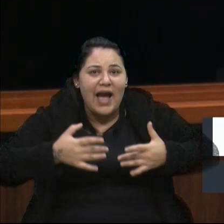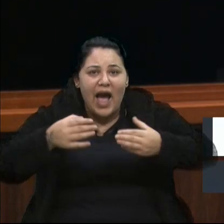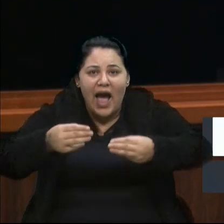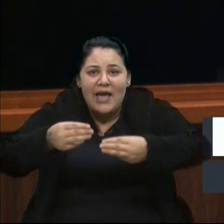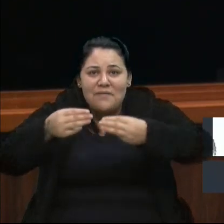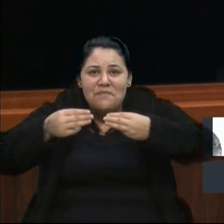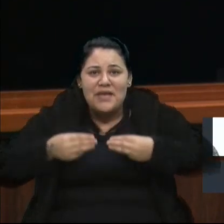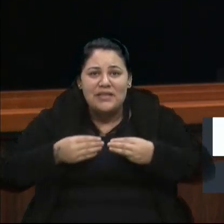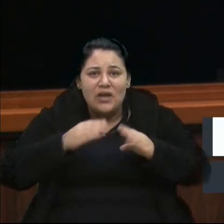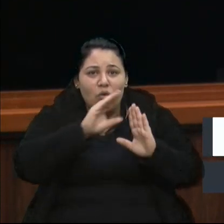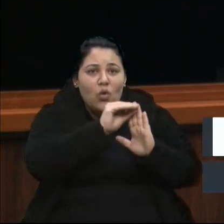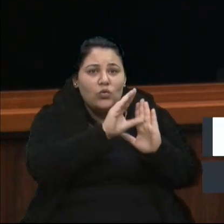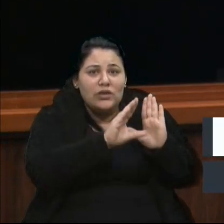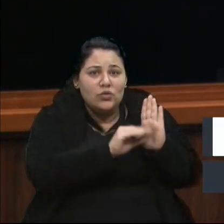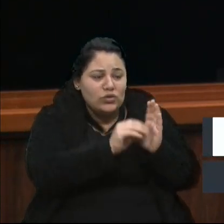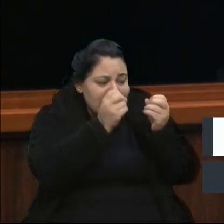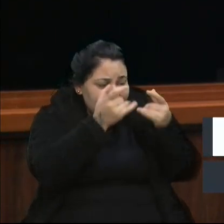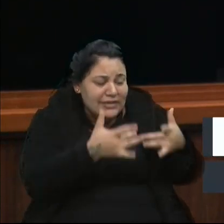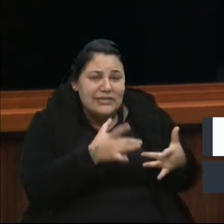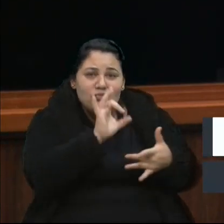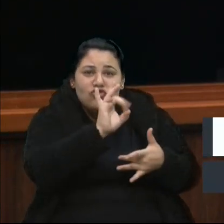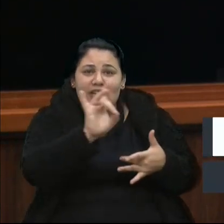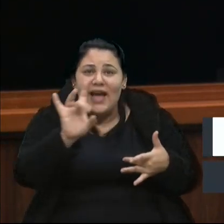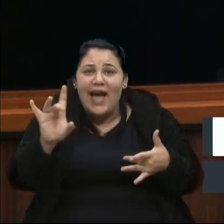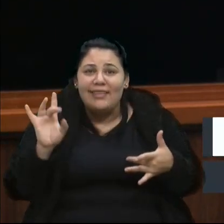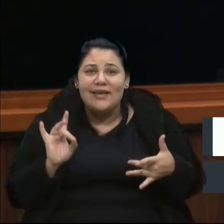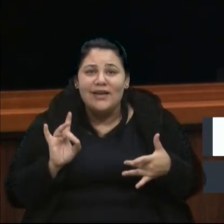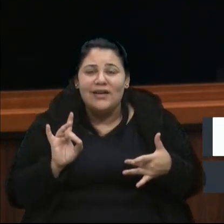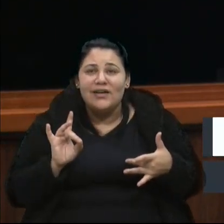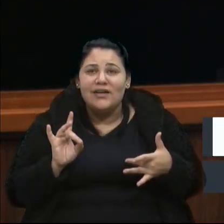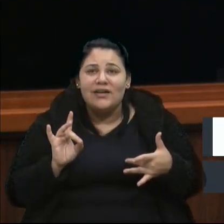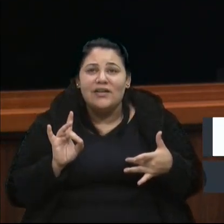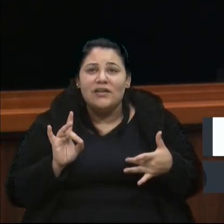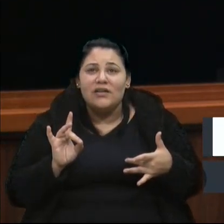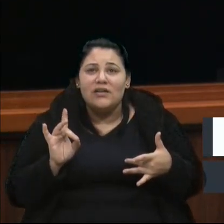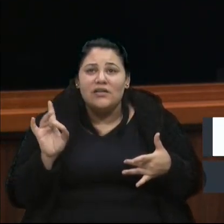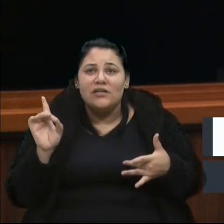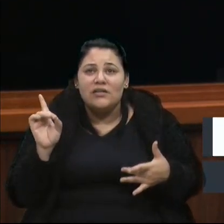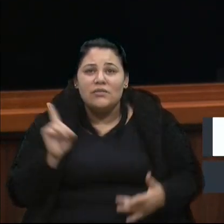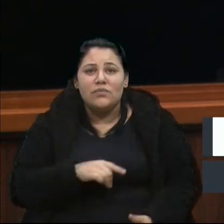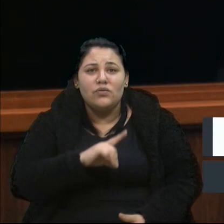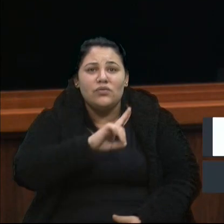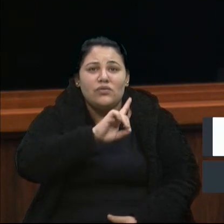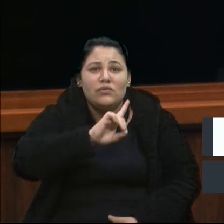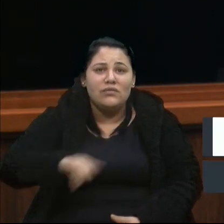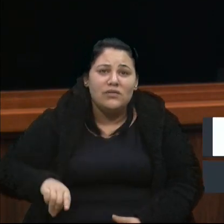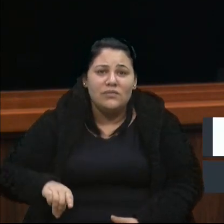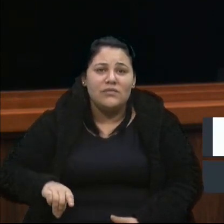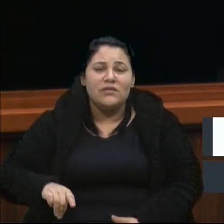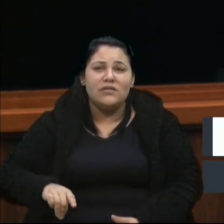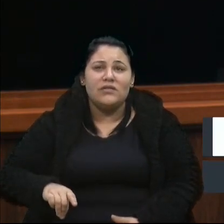o conteúdo e a justificativa de cada uma delas. Foi patrolado